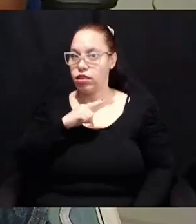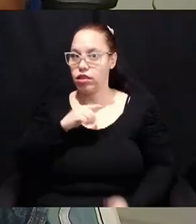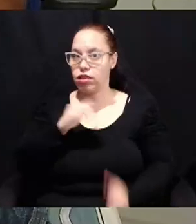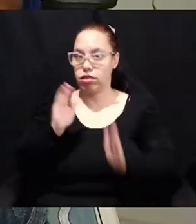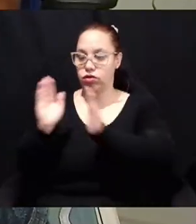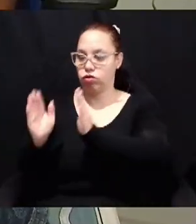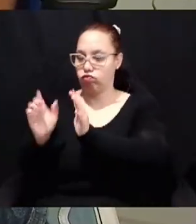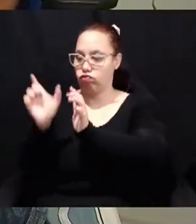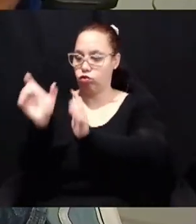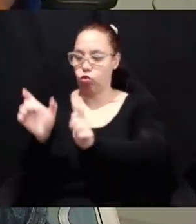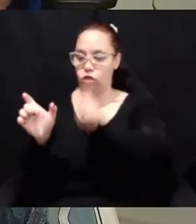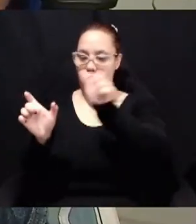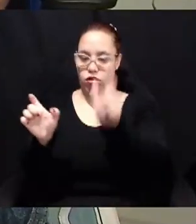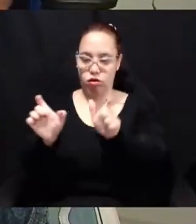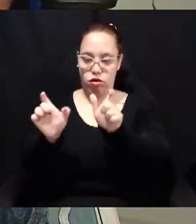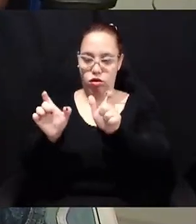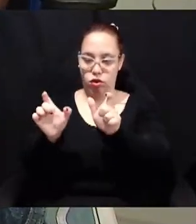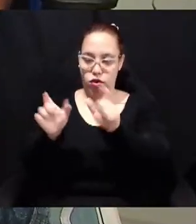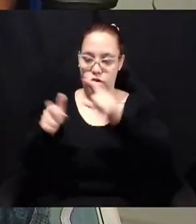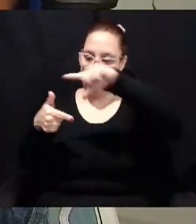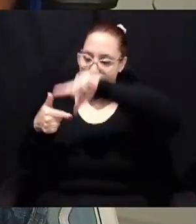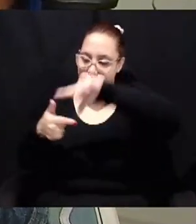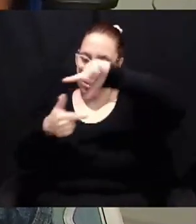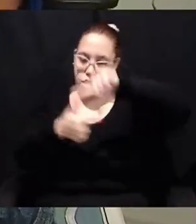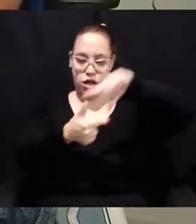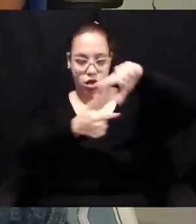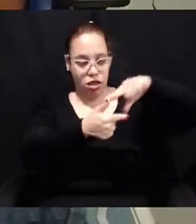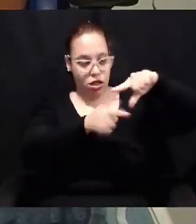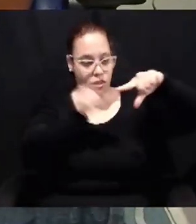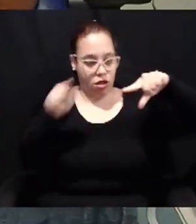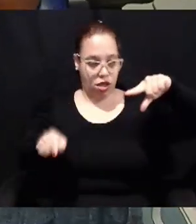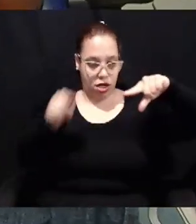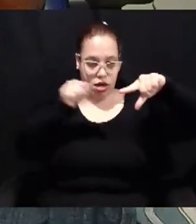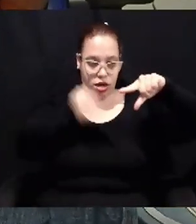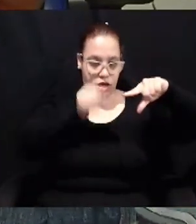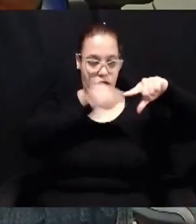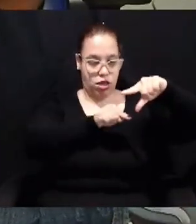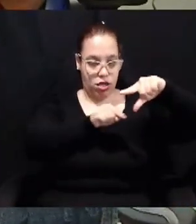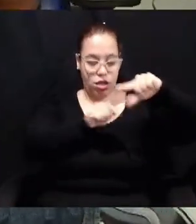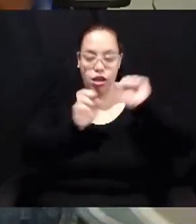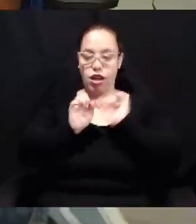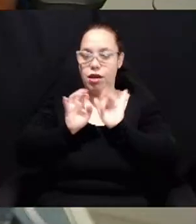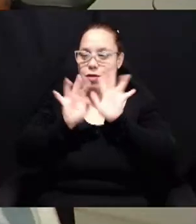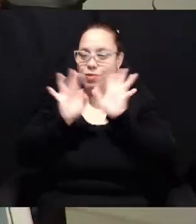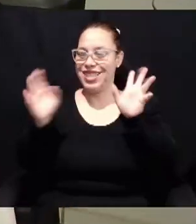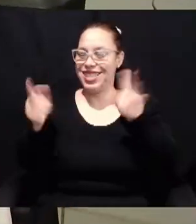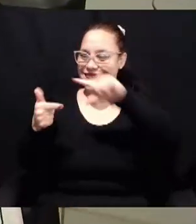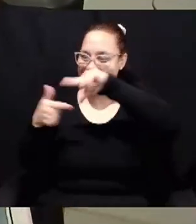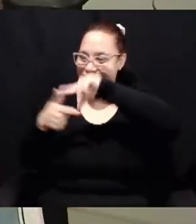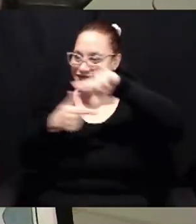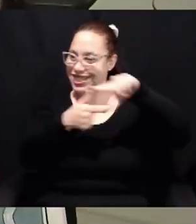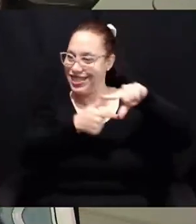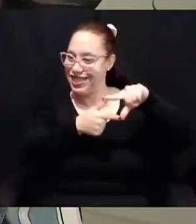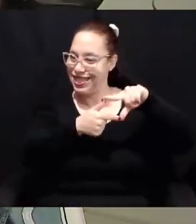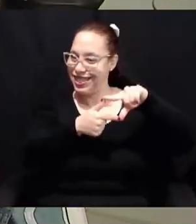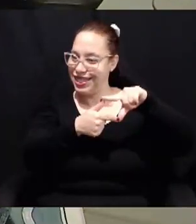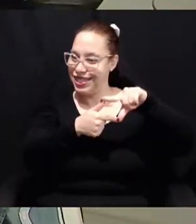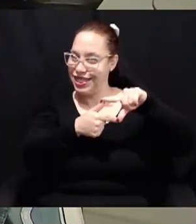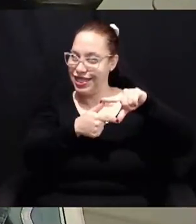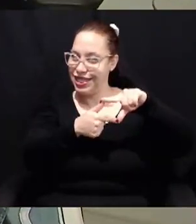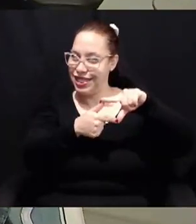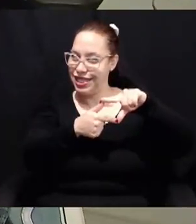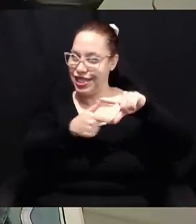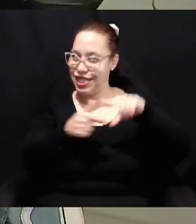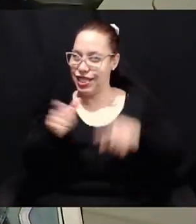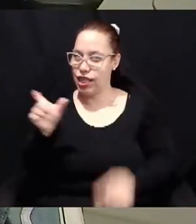gente cria com a mente a animação daquilo, né? Essa é a magia do quadrinho. A gente tem uma elipse, é a palavra certa, né? Você tem